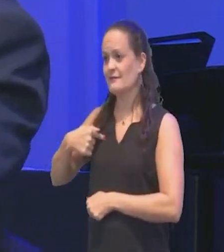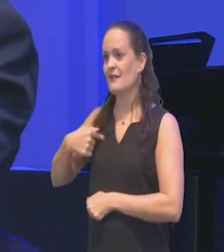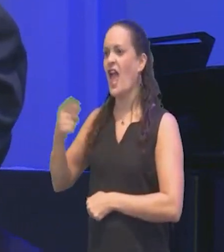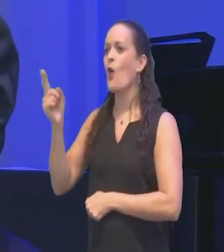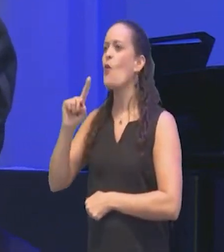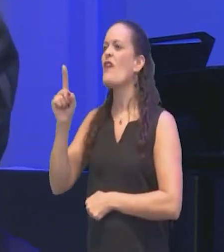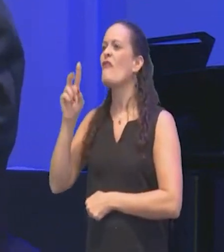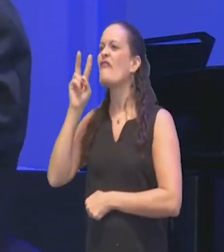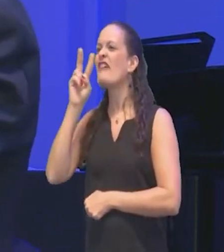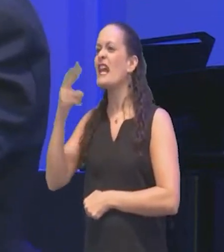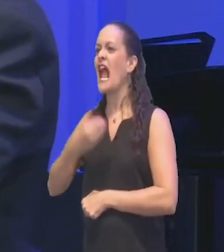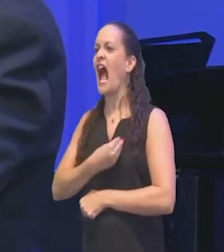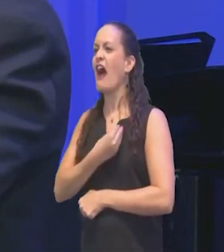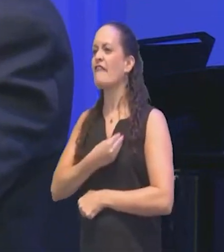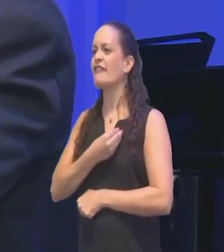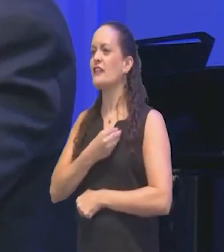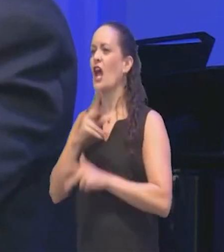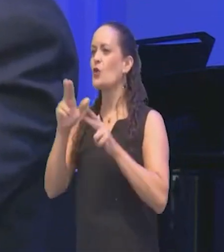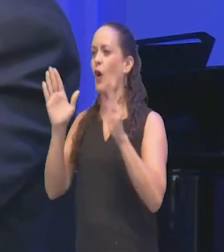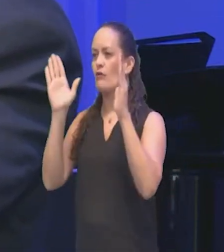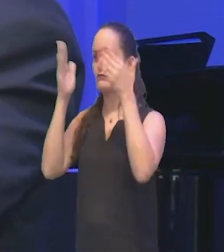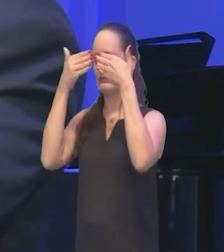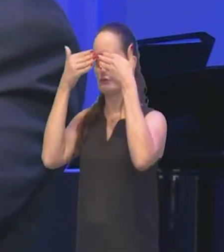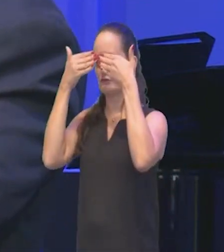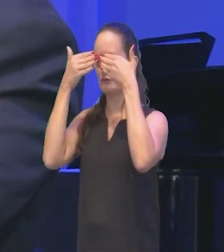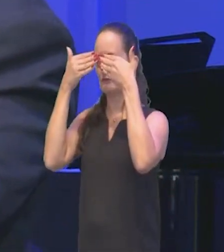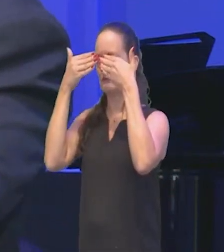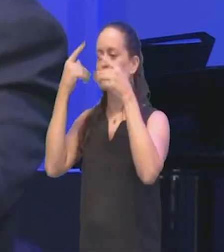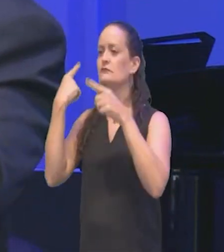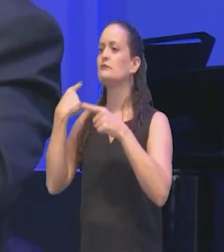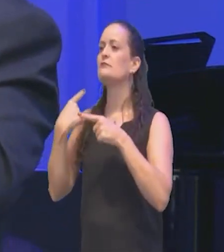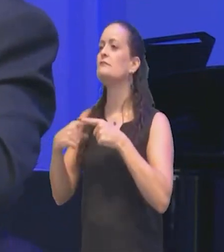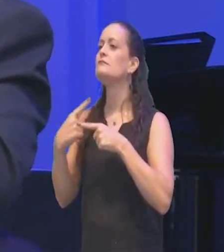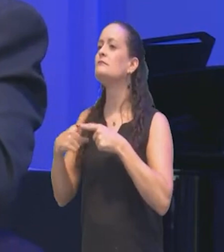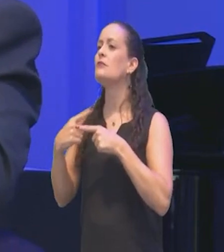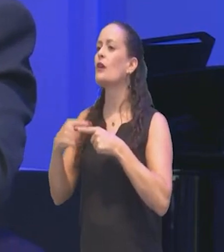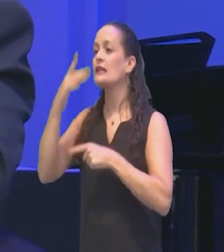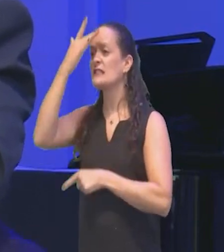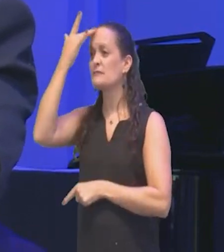verei a vida de óculos escuros, pois as pessoas